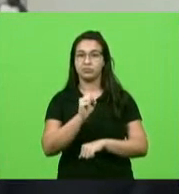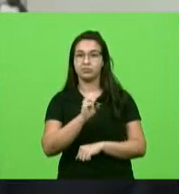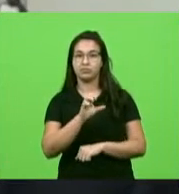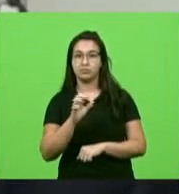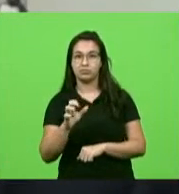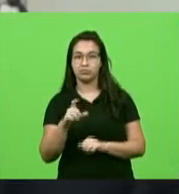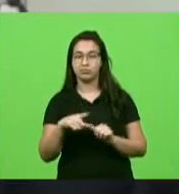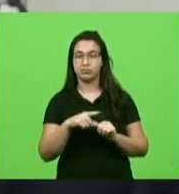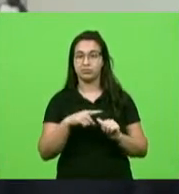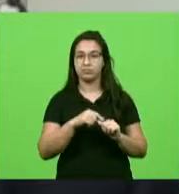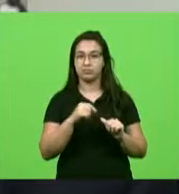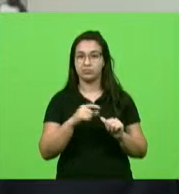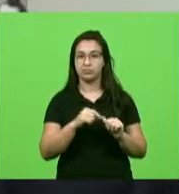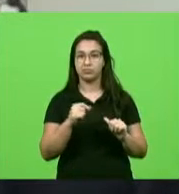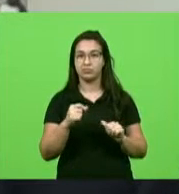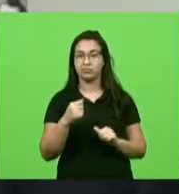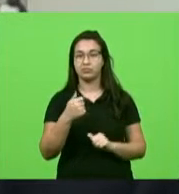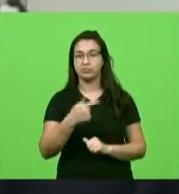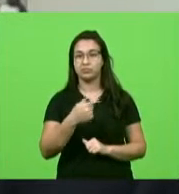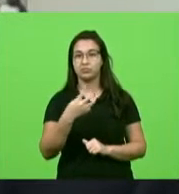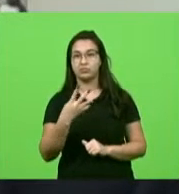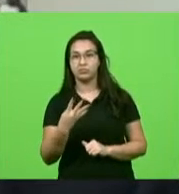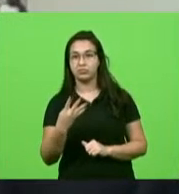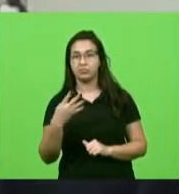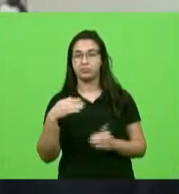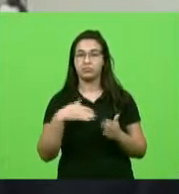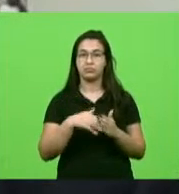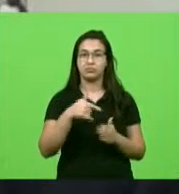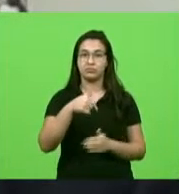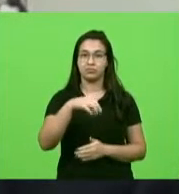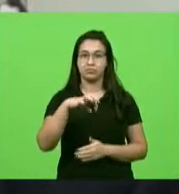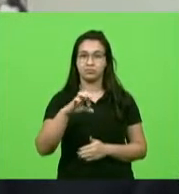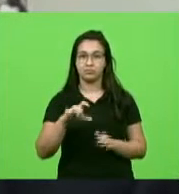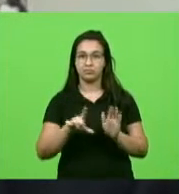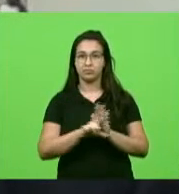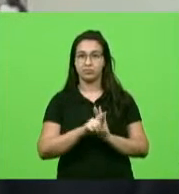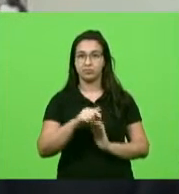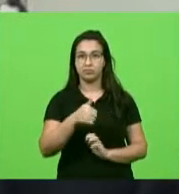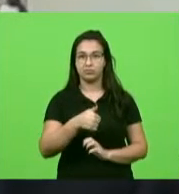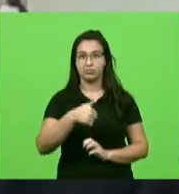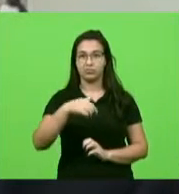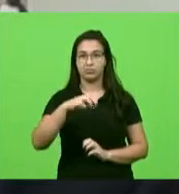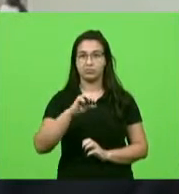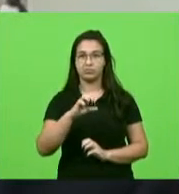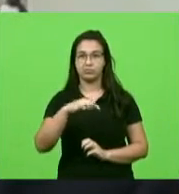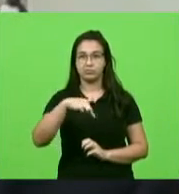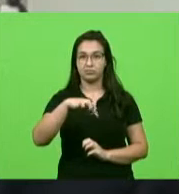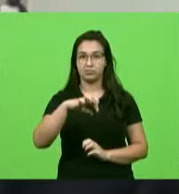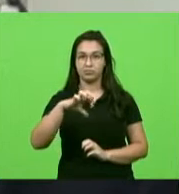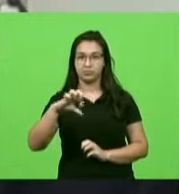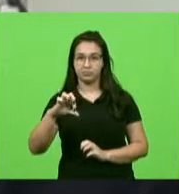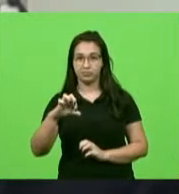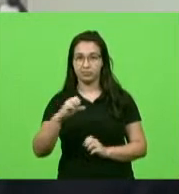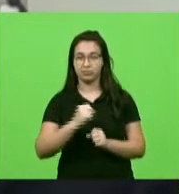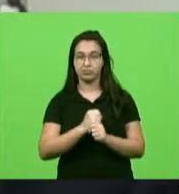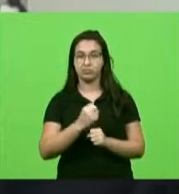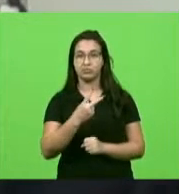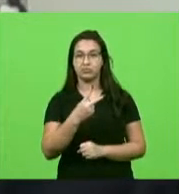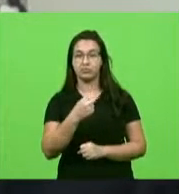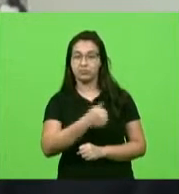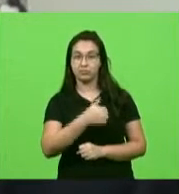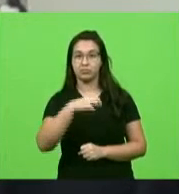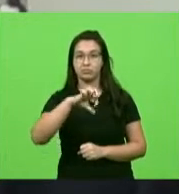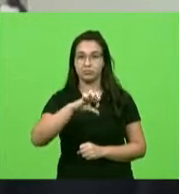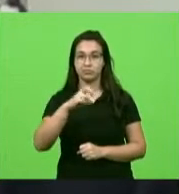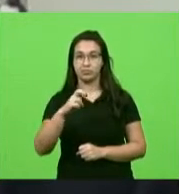artigos 74 a 79 da Lei 1079, de 10 de abril de 1950, que é a